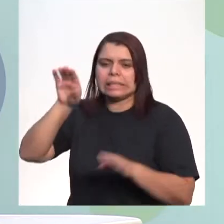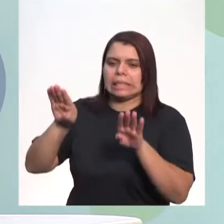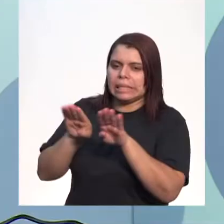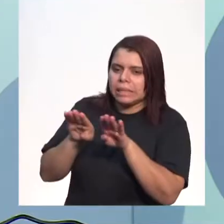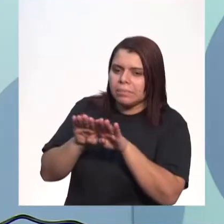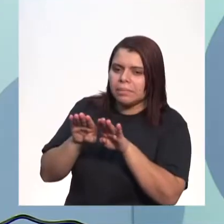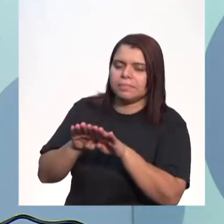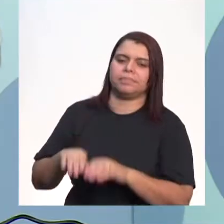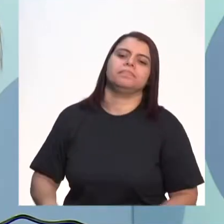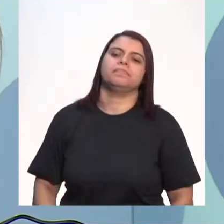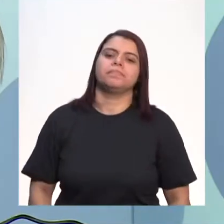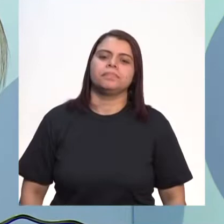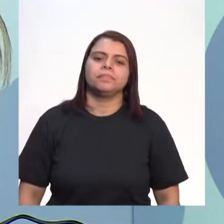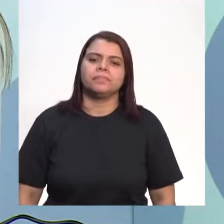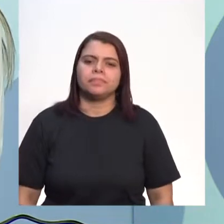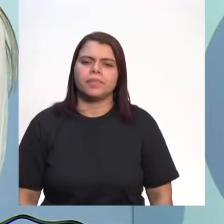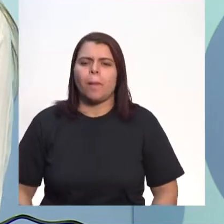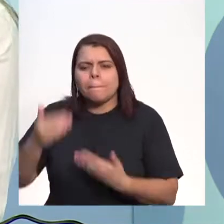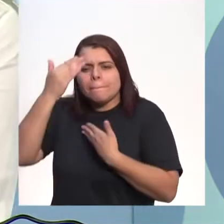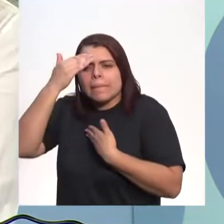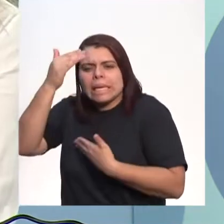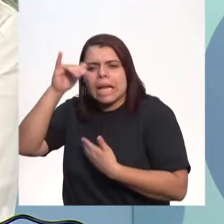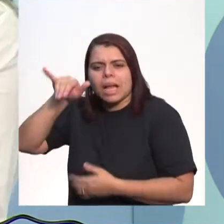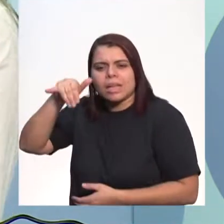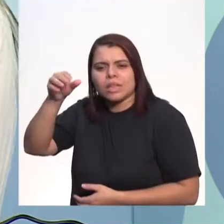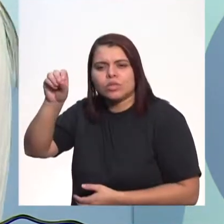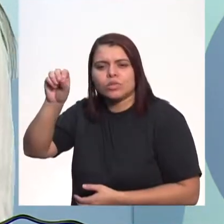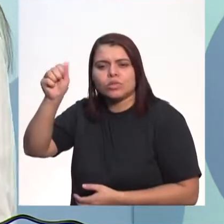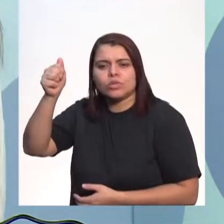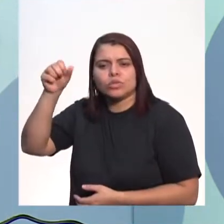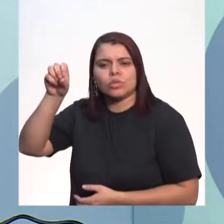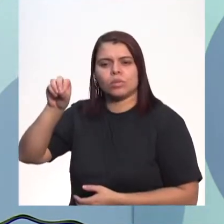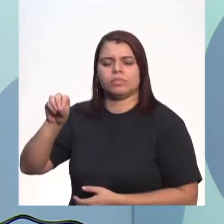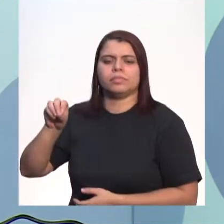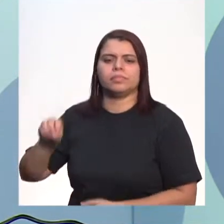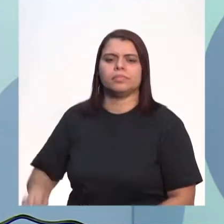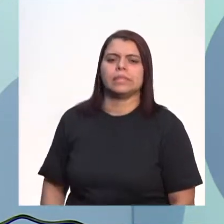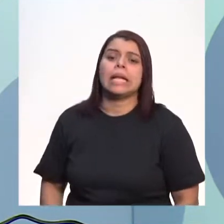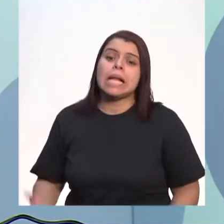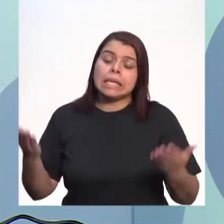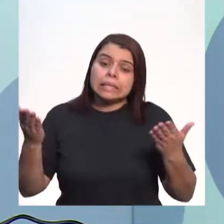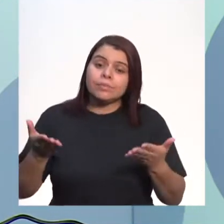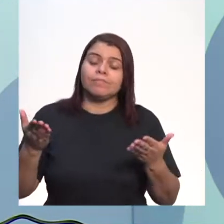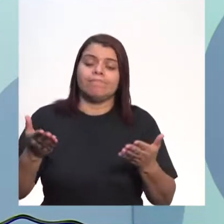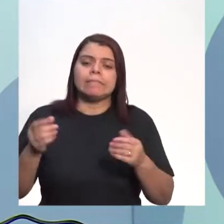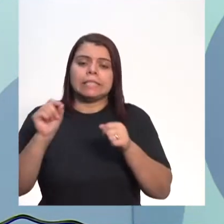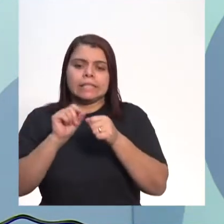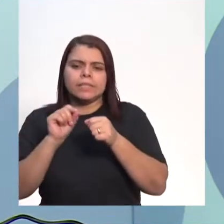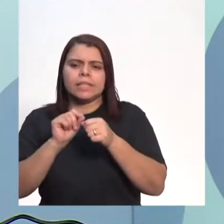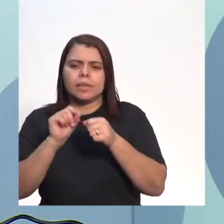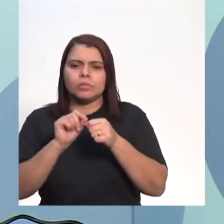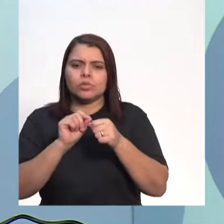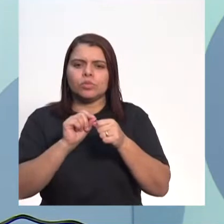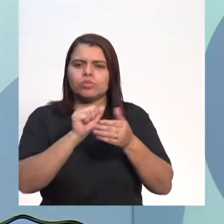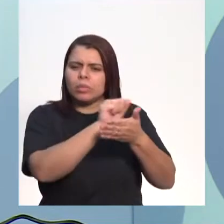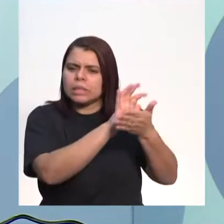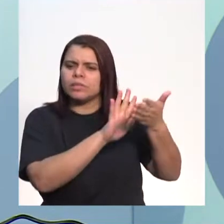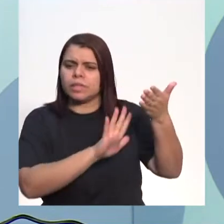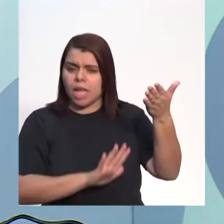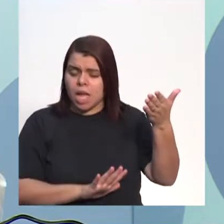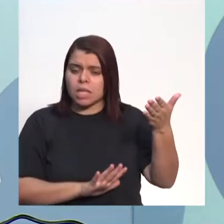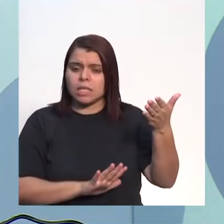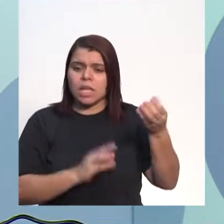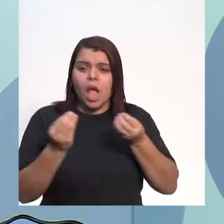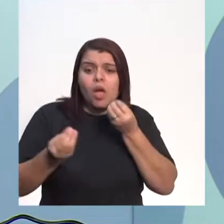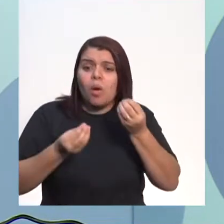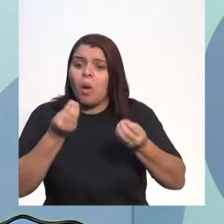trazendo. Obrigada, João. Então, nós fizemos um exercício para elencar as